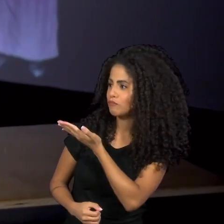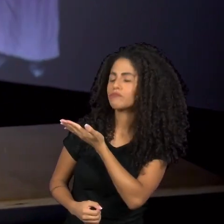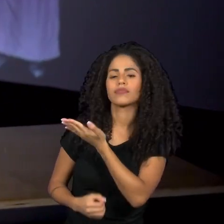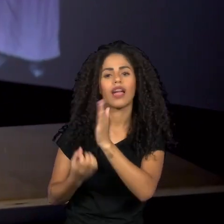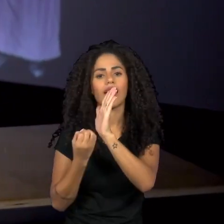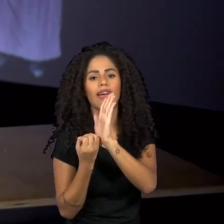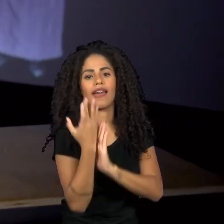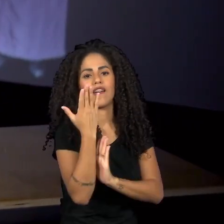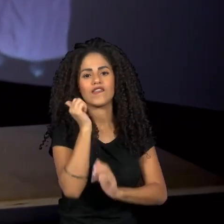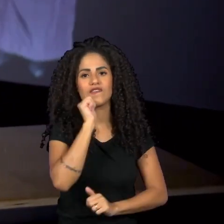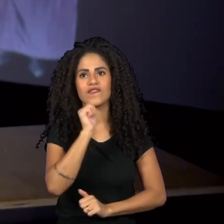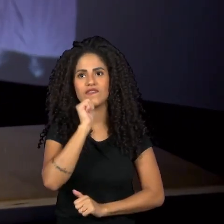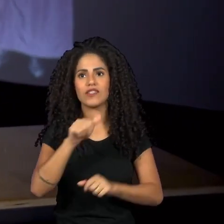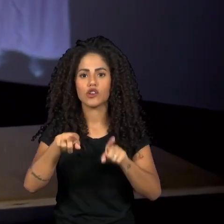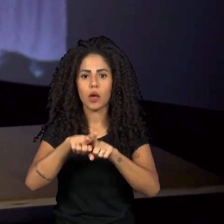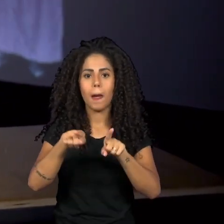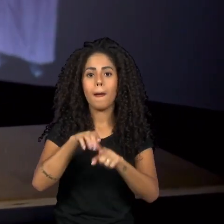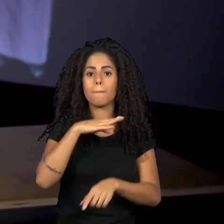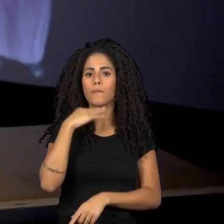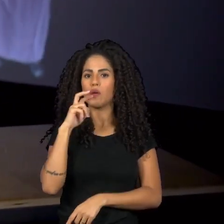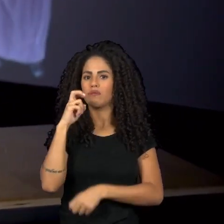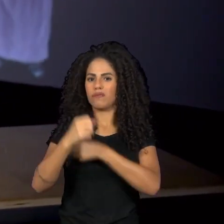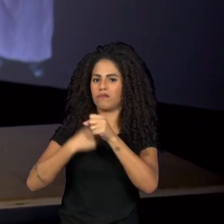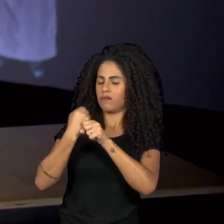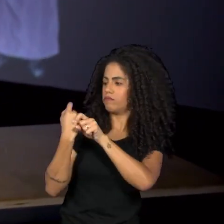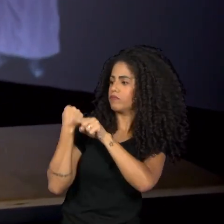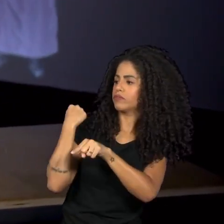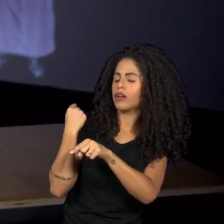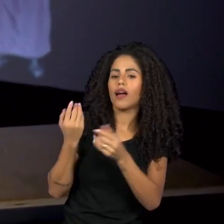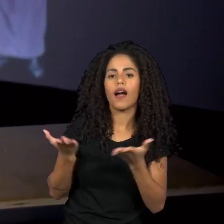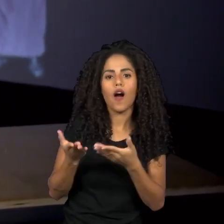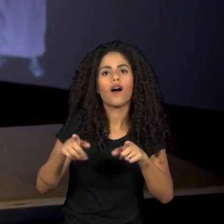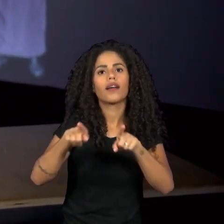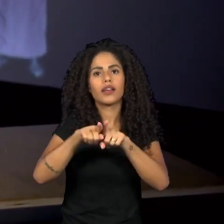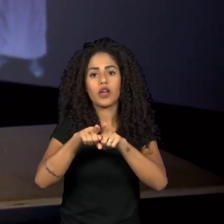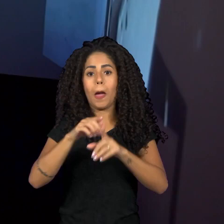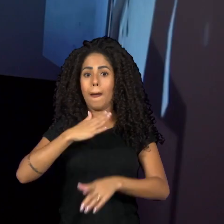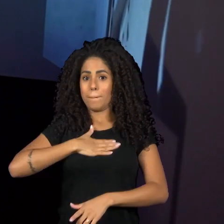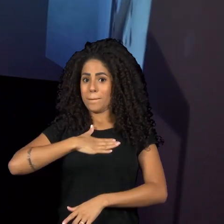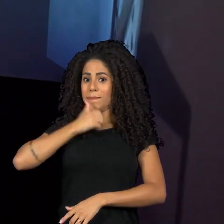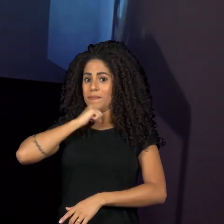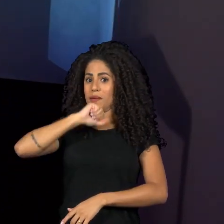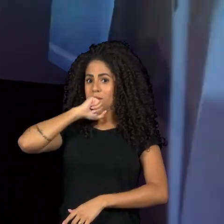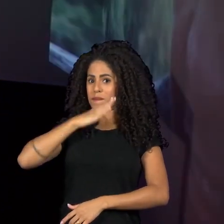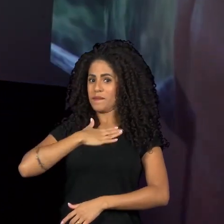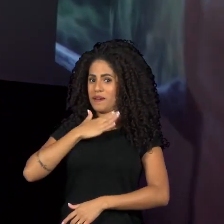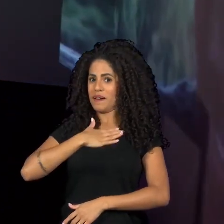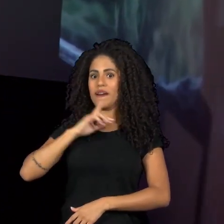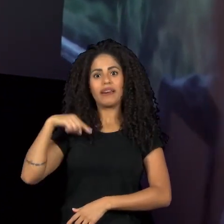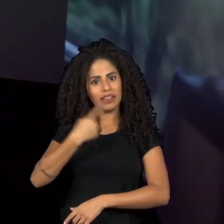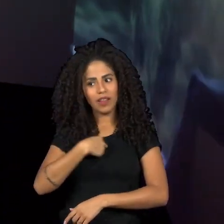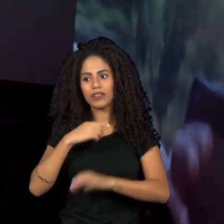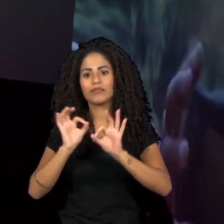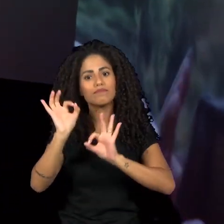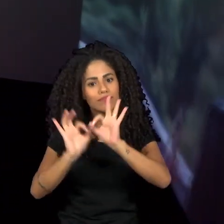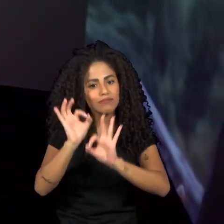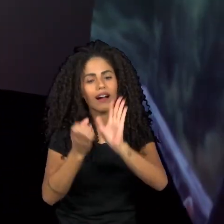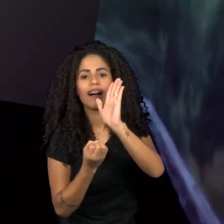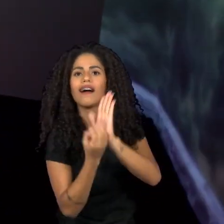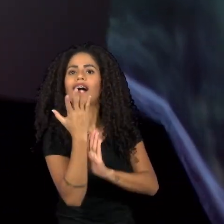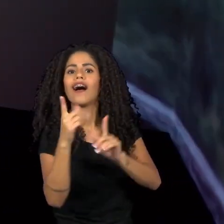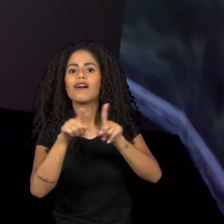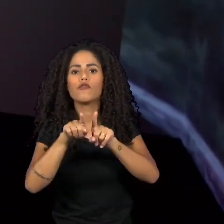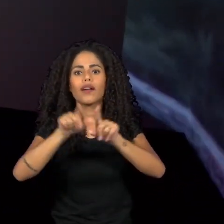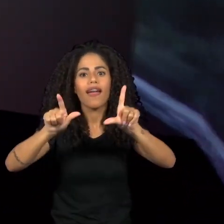fundadora, que faleceu 5 anos atrás e que também é minha mãe, e que a gente está recriando em imagem e